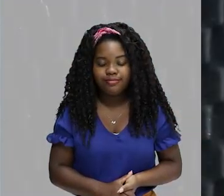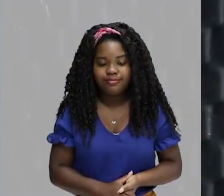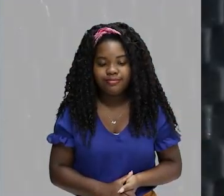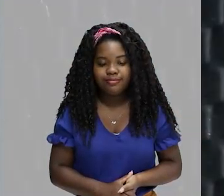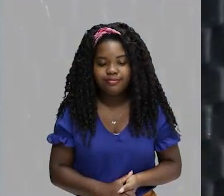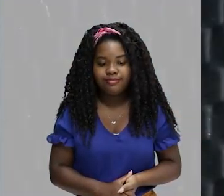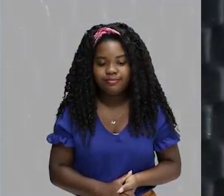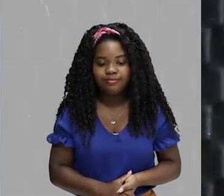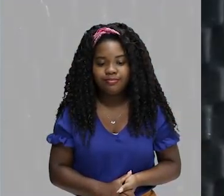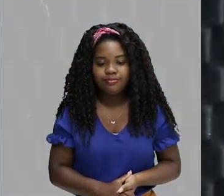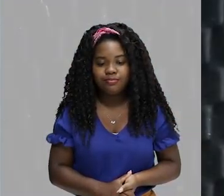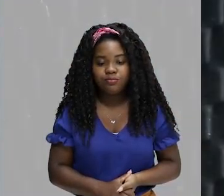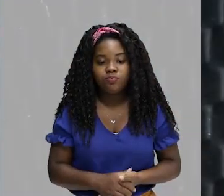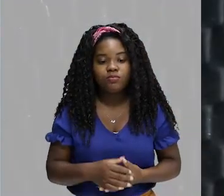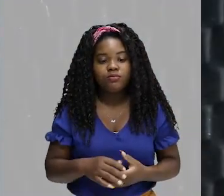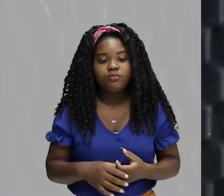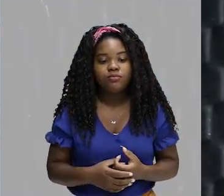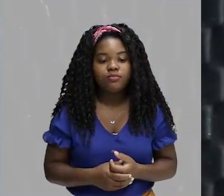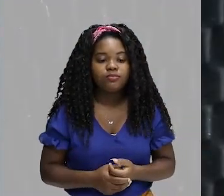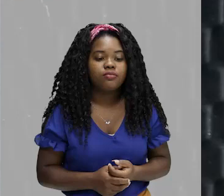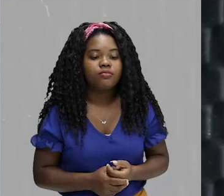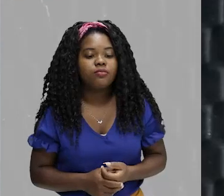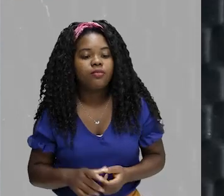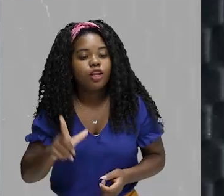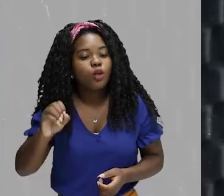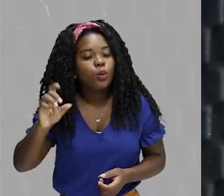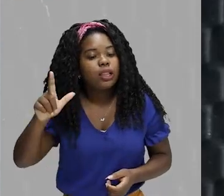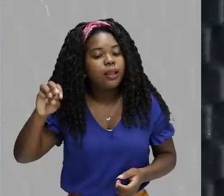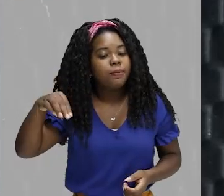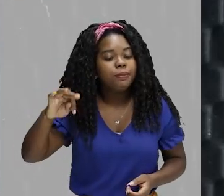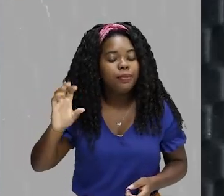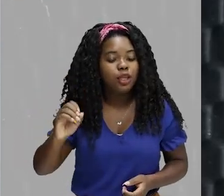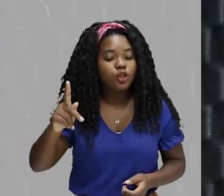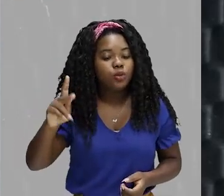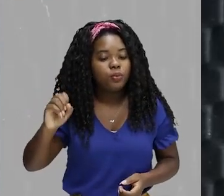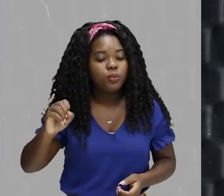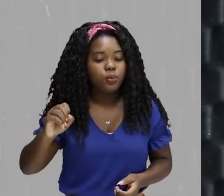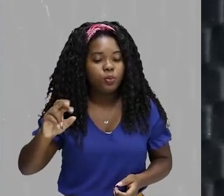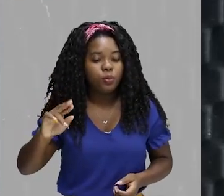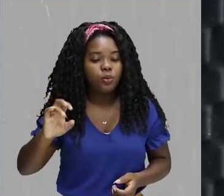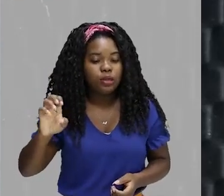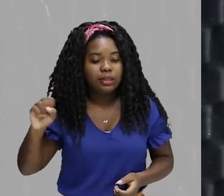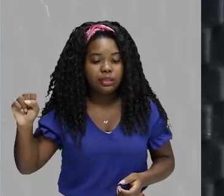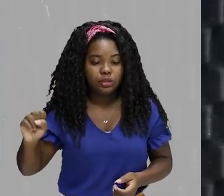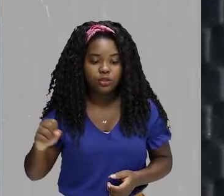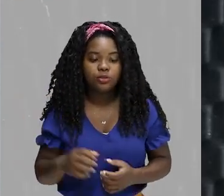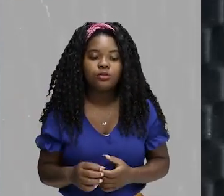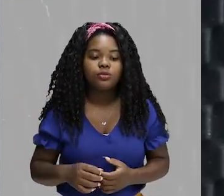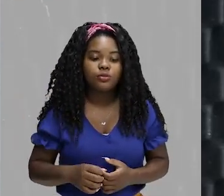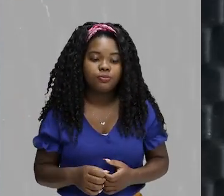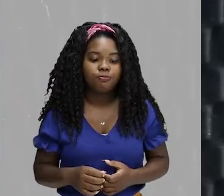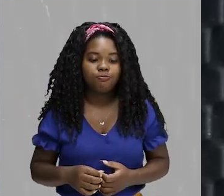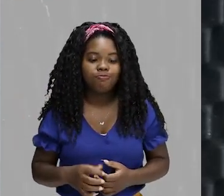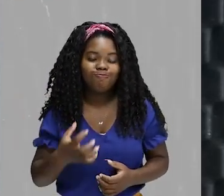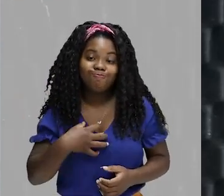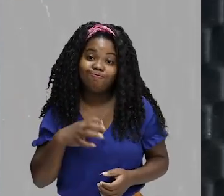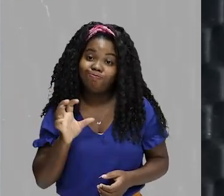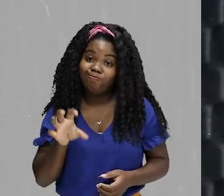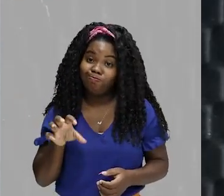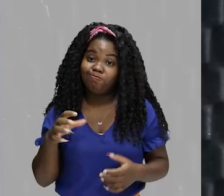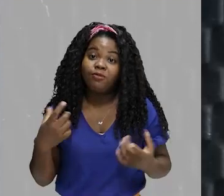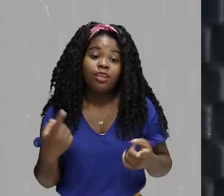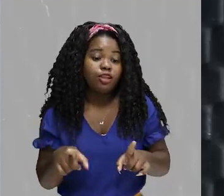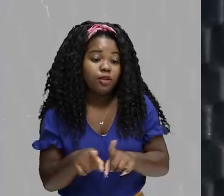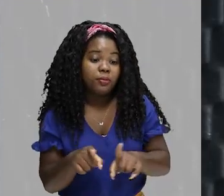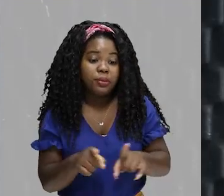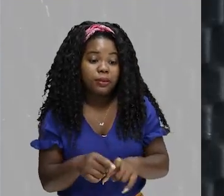acontecer, né? Outra situação. Lo lamento por isso. Sinto muito por isso. Lo pido